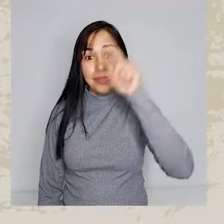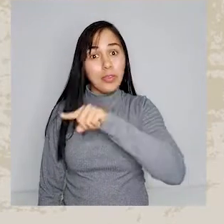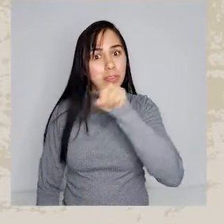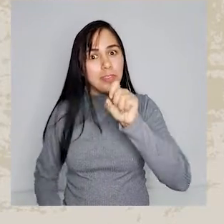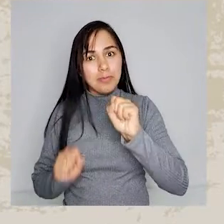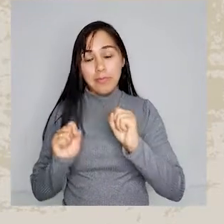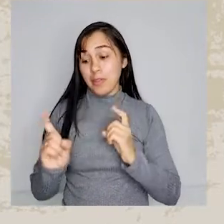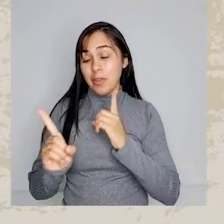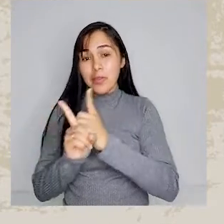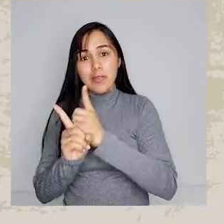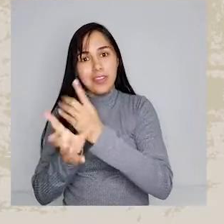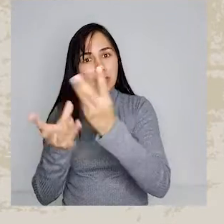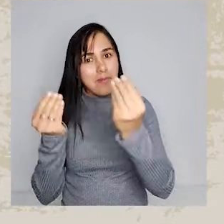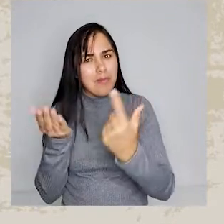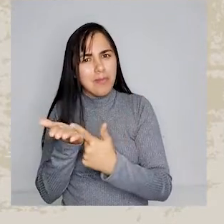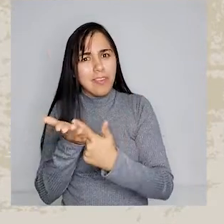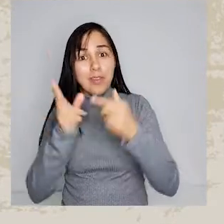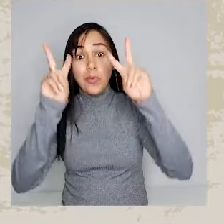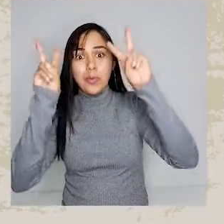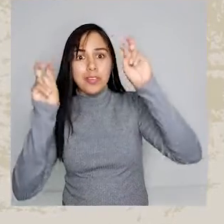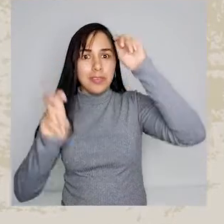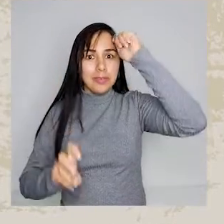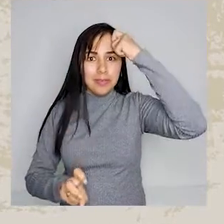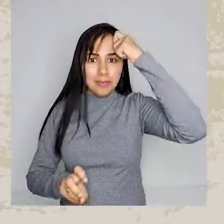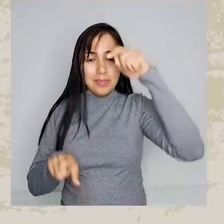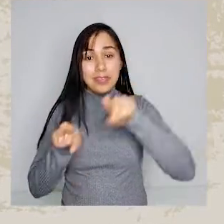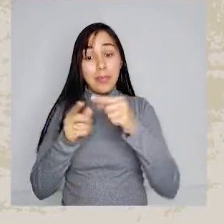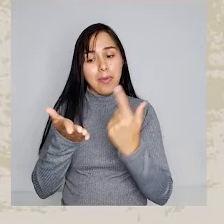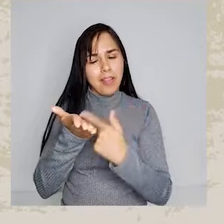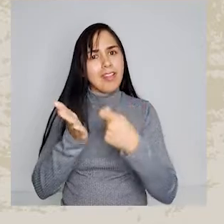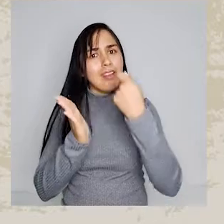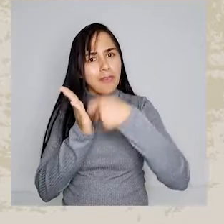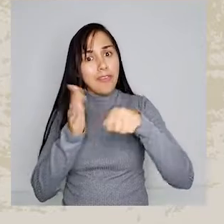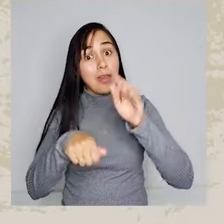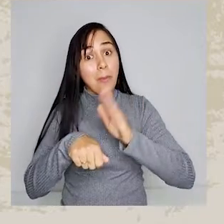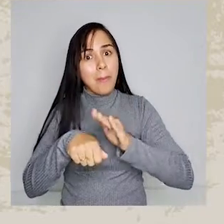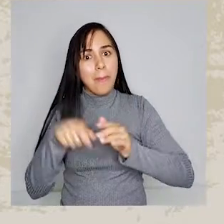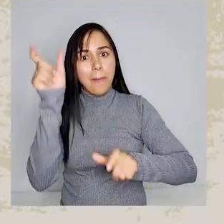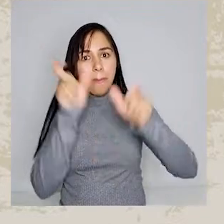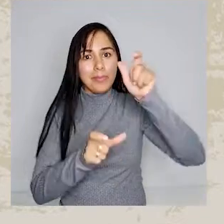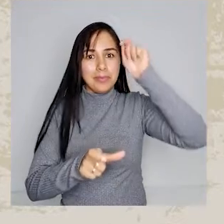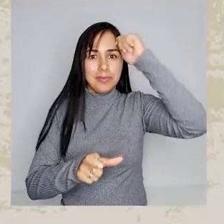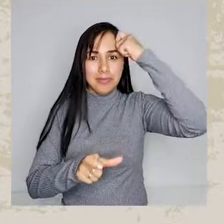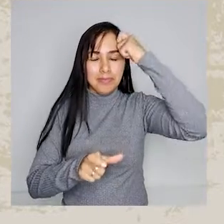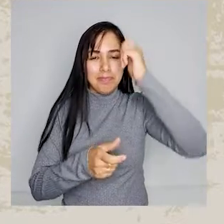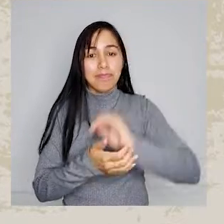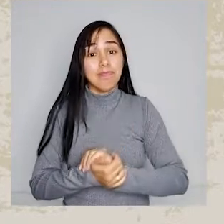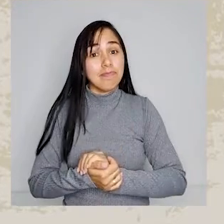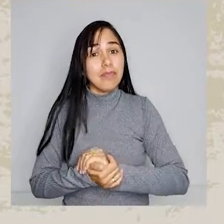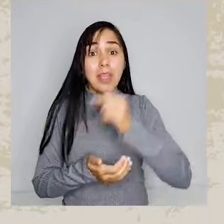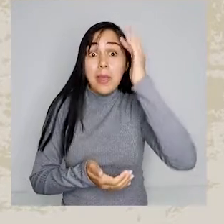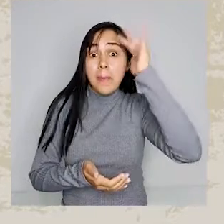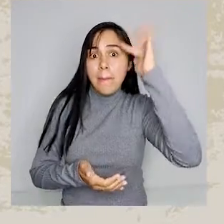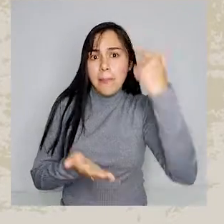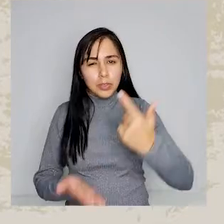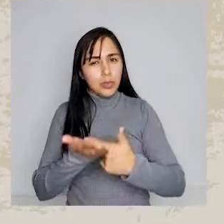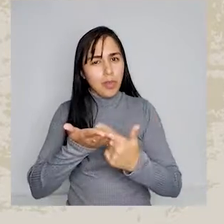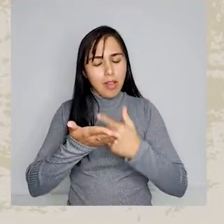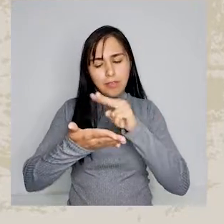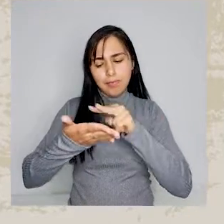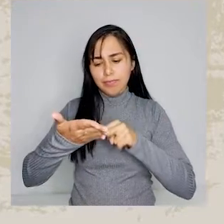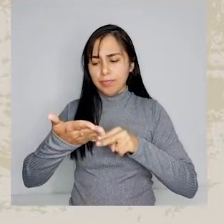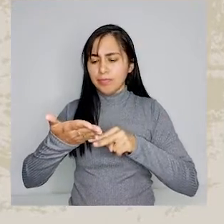Temos muitos exemplares da temática da negritude e livros de autoria negra. Imagine um livro que começa